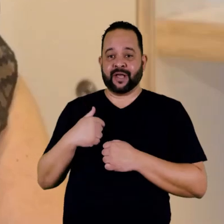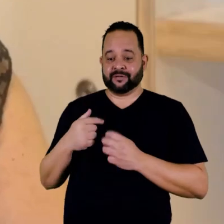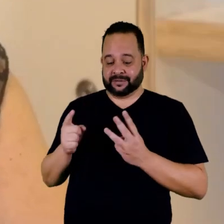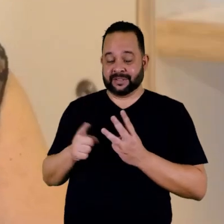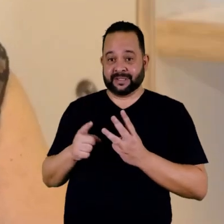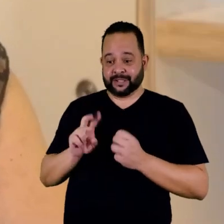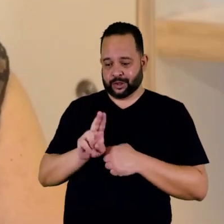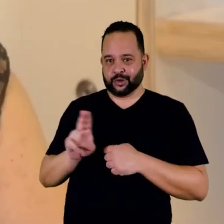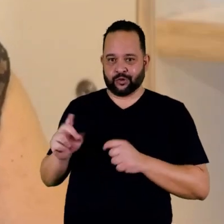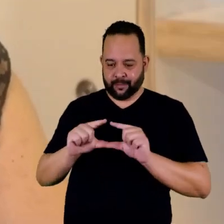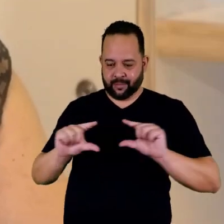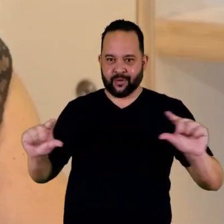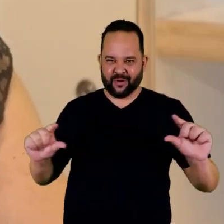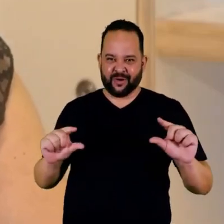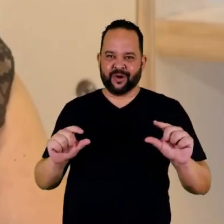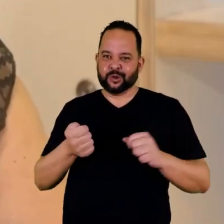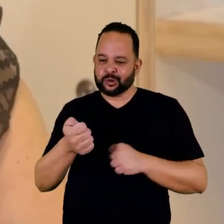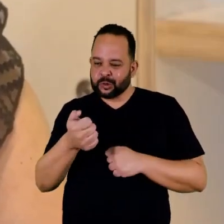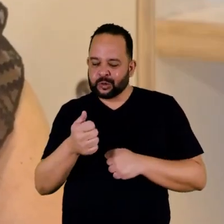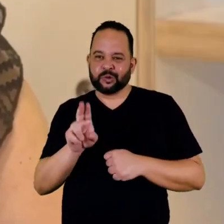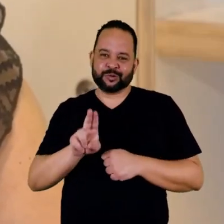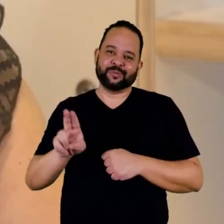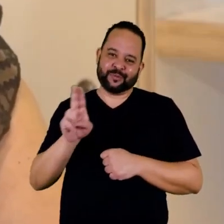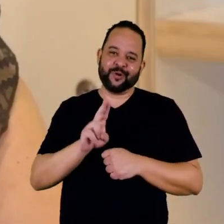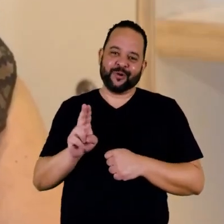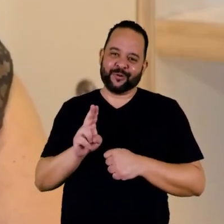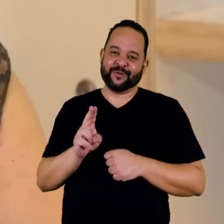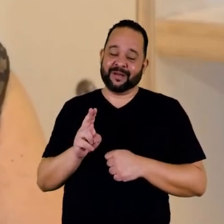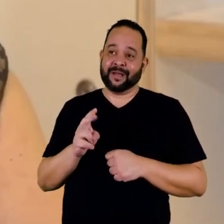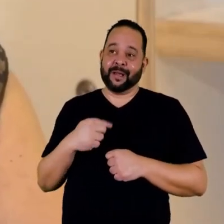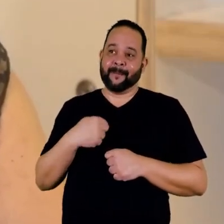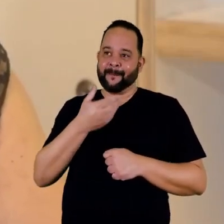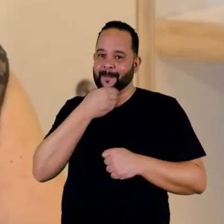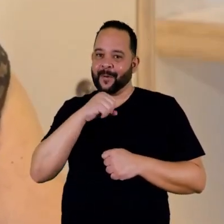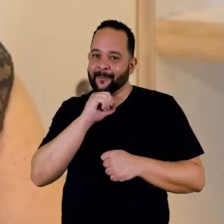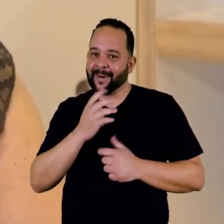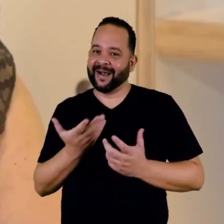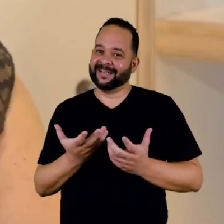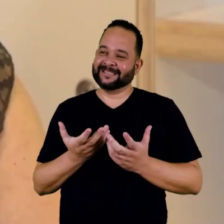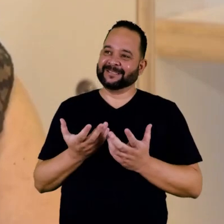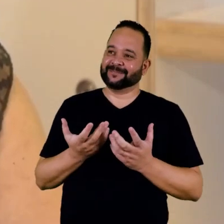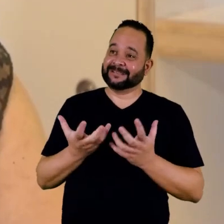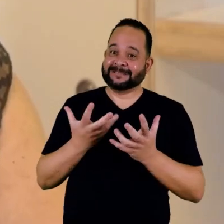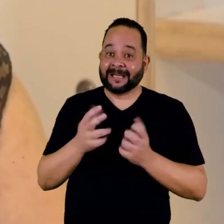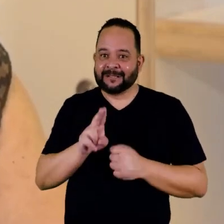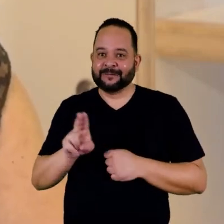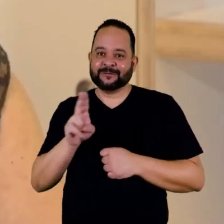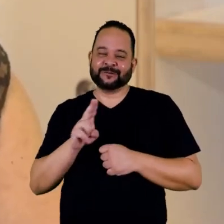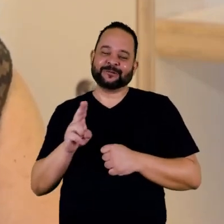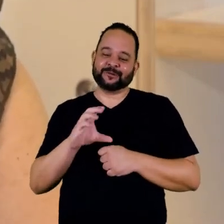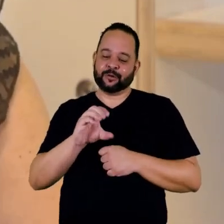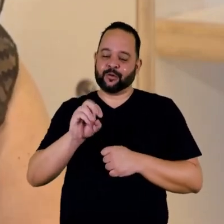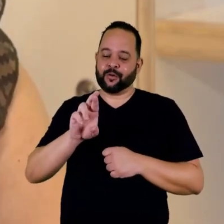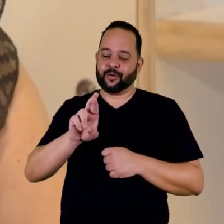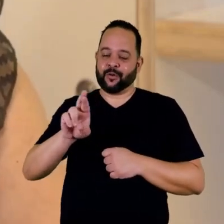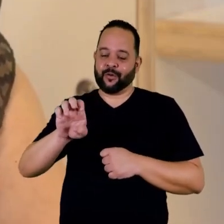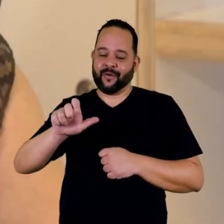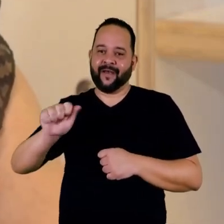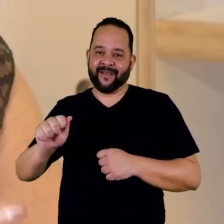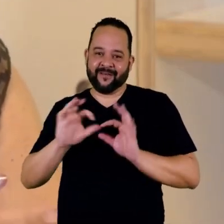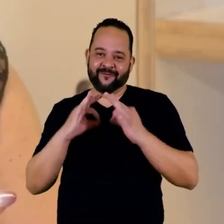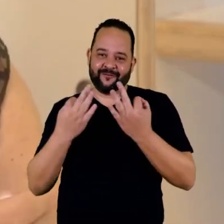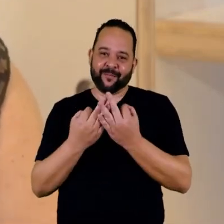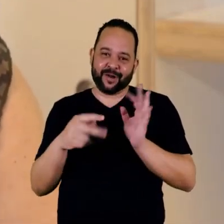sobrenome que eu raramente uso é contra a vontade do meu pai que que é Correa que é o nome que é da família do meu pai nada